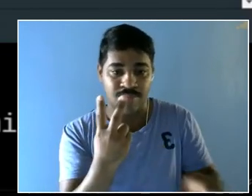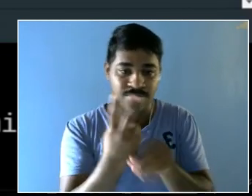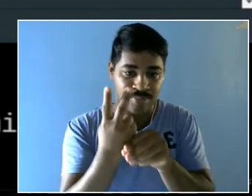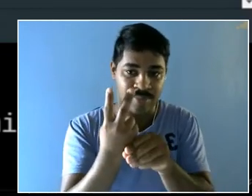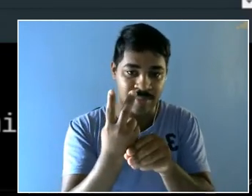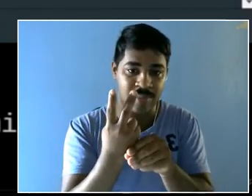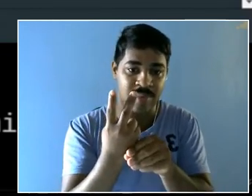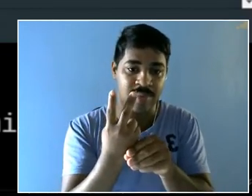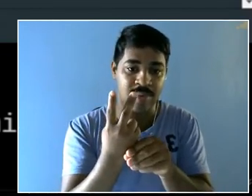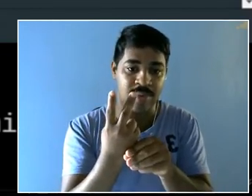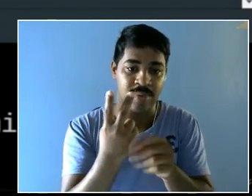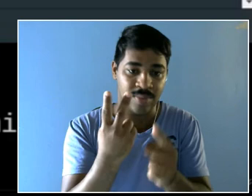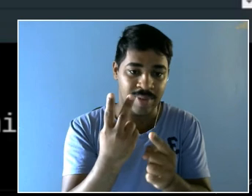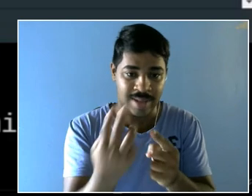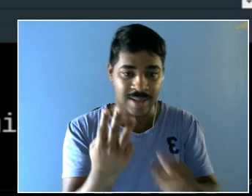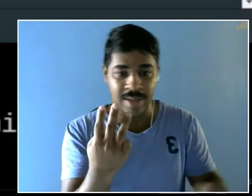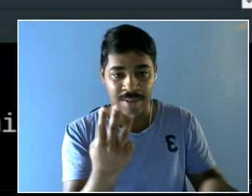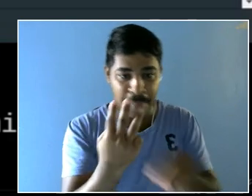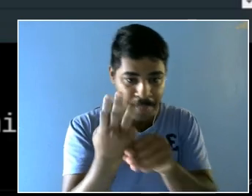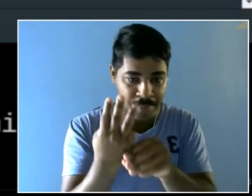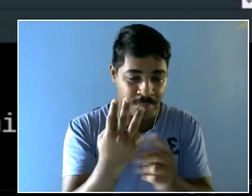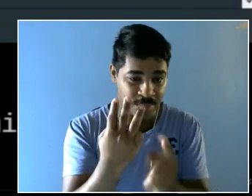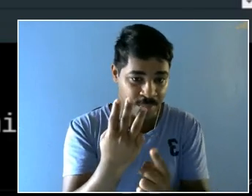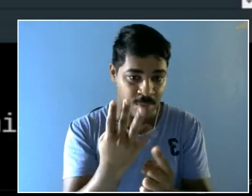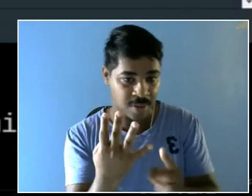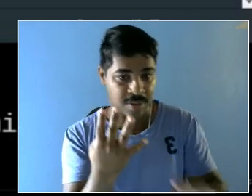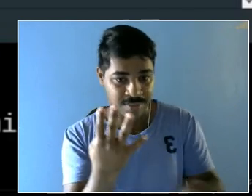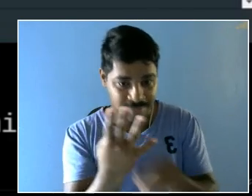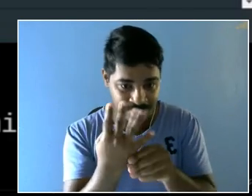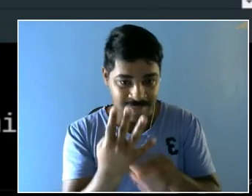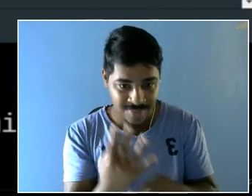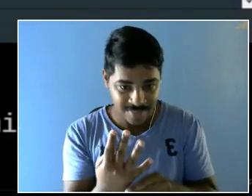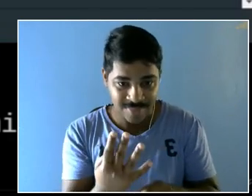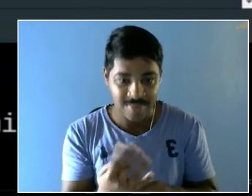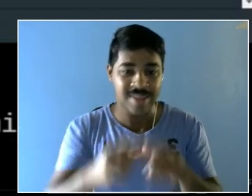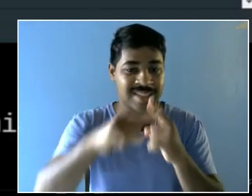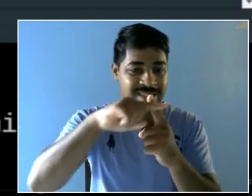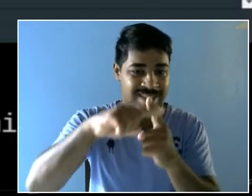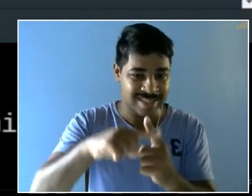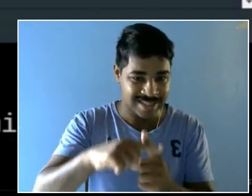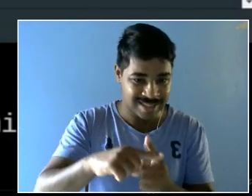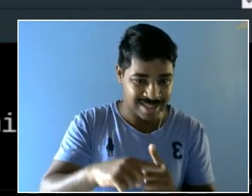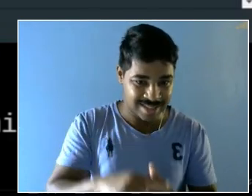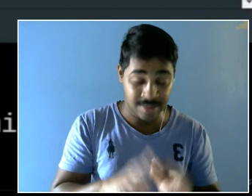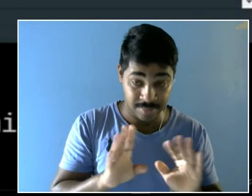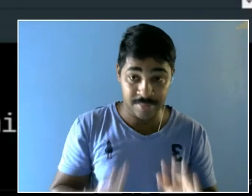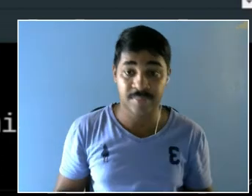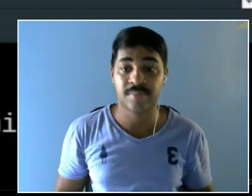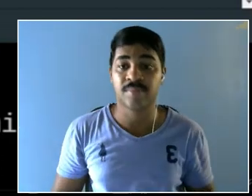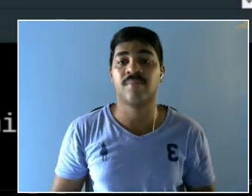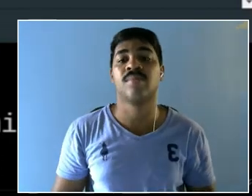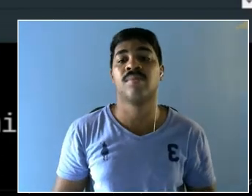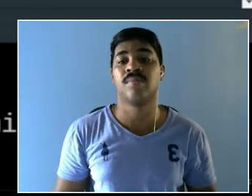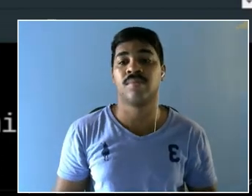teste. Certo? Então, aqui eu estou somando 1 ao valor